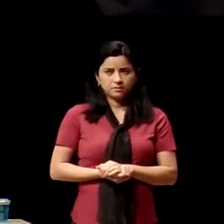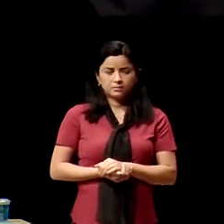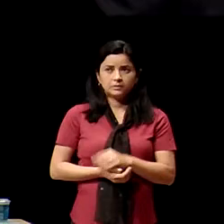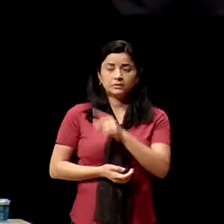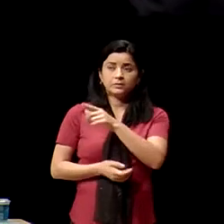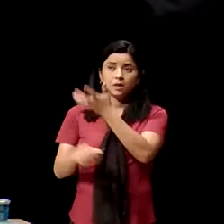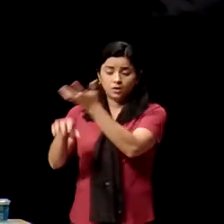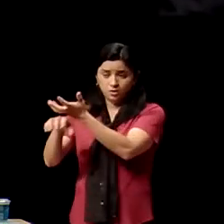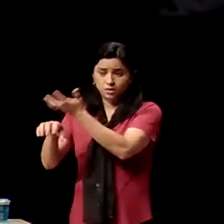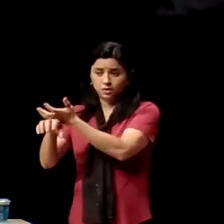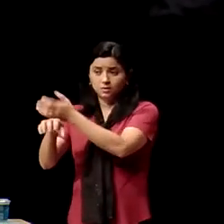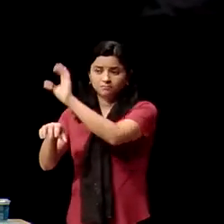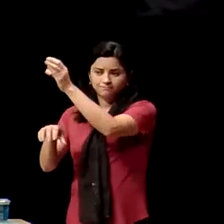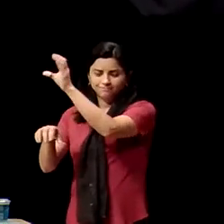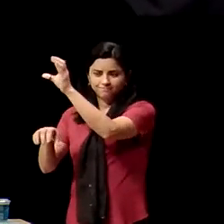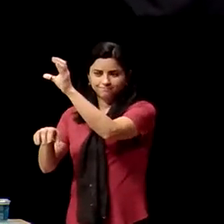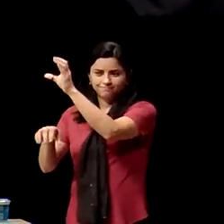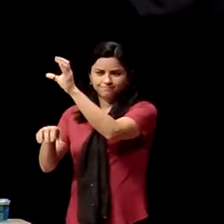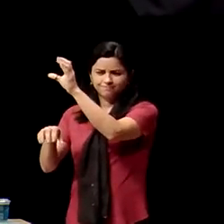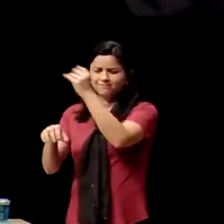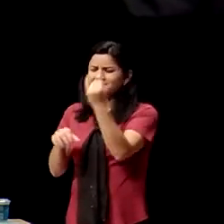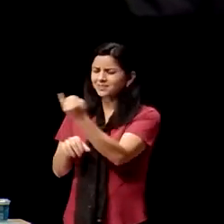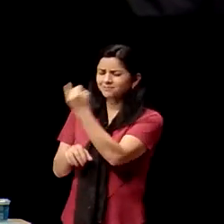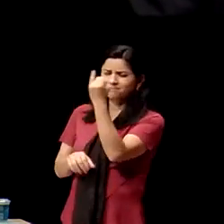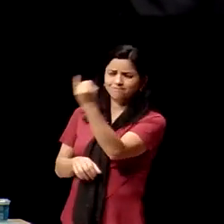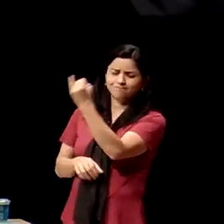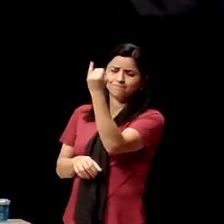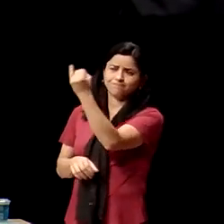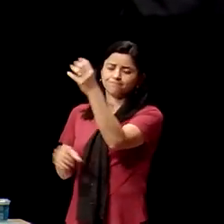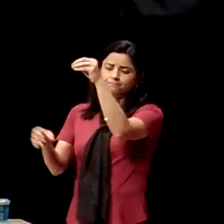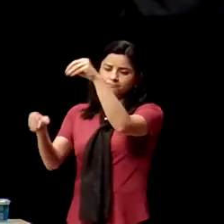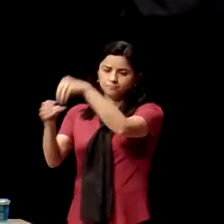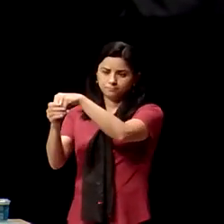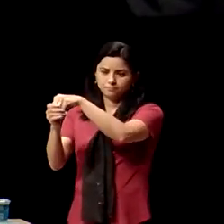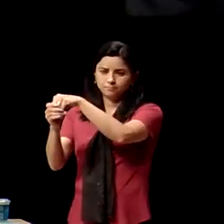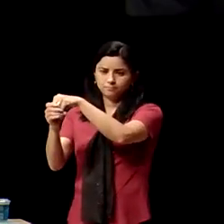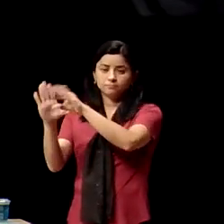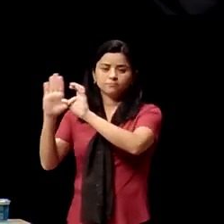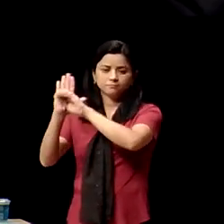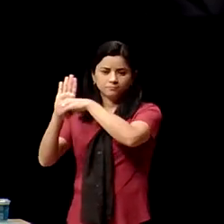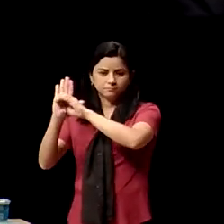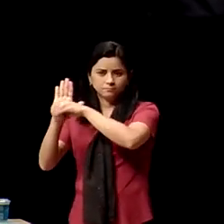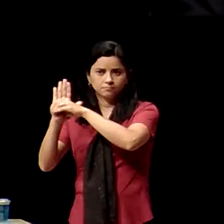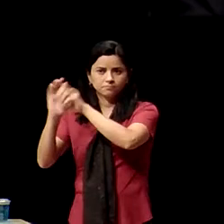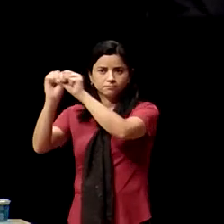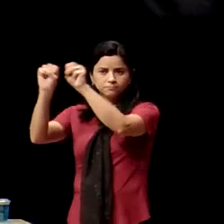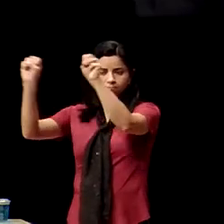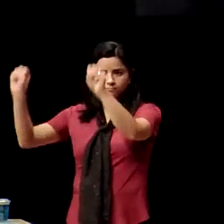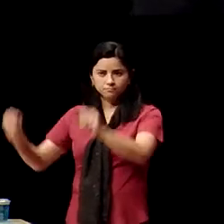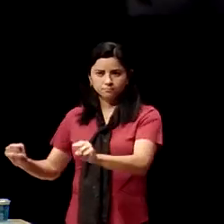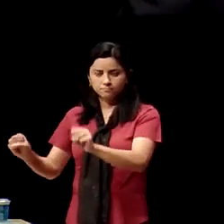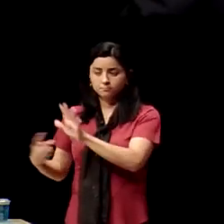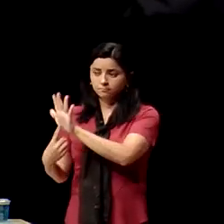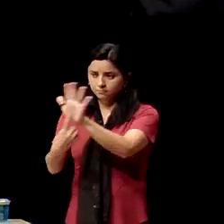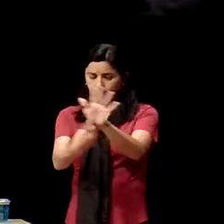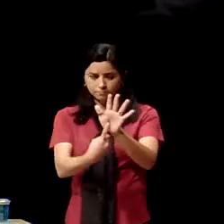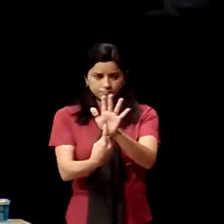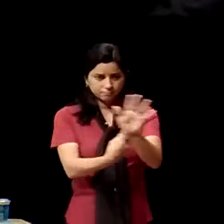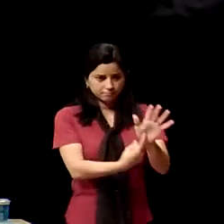uma disciplina científica, ela é importantíssima dentro deste conceito, deste sistema aqui